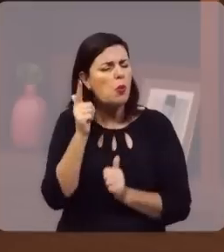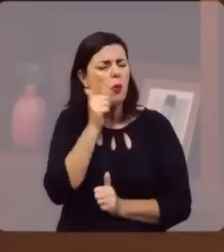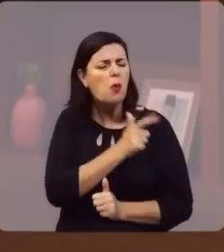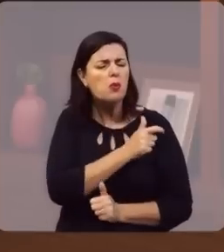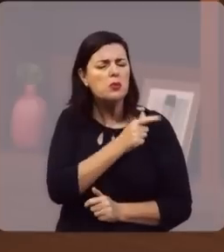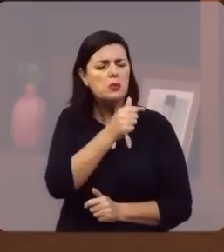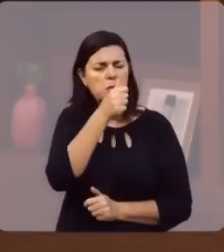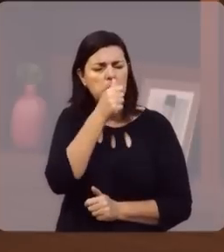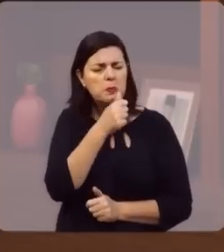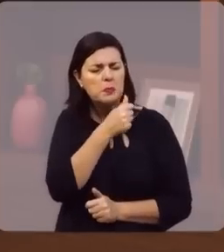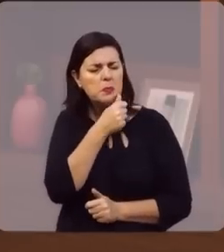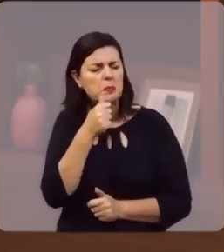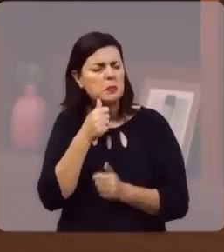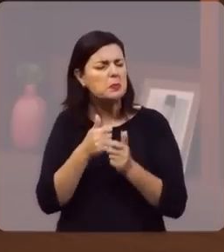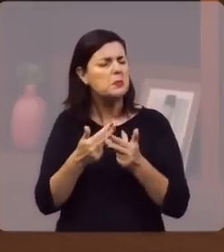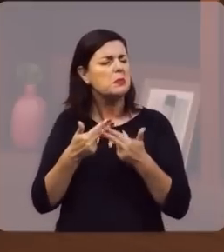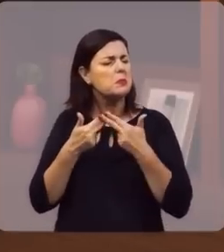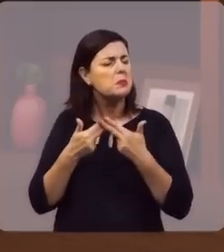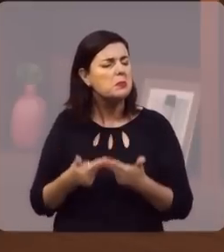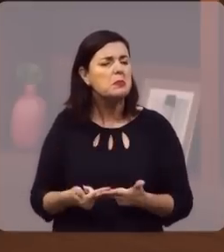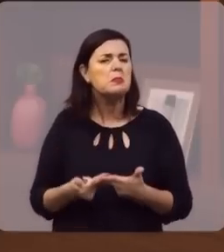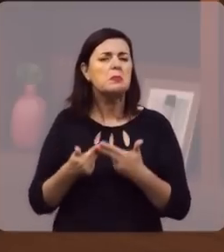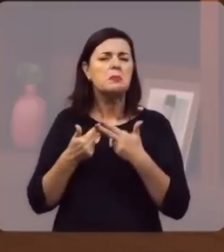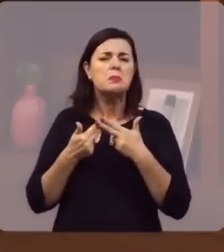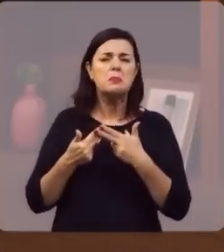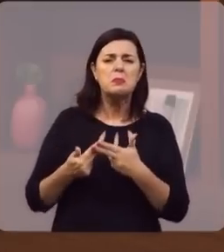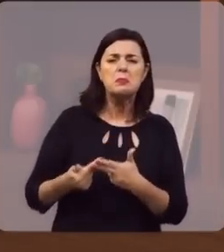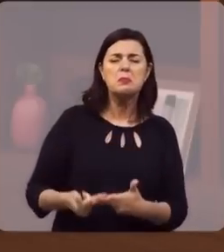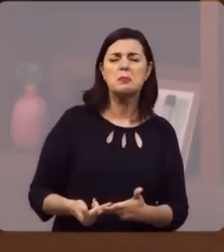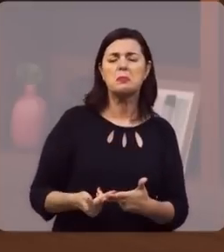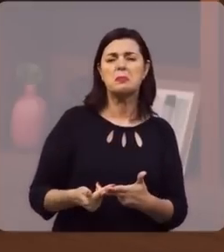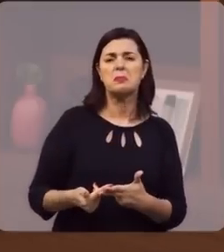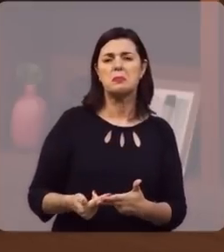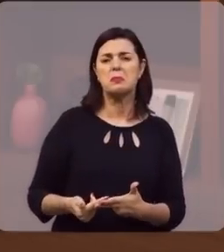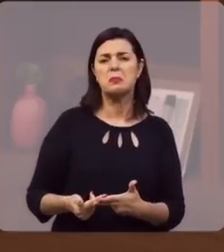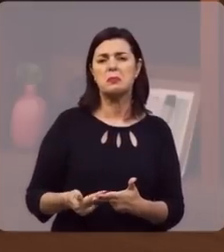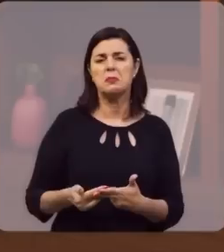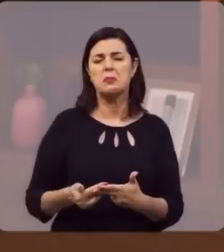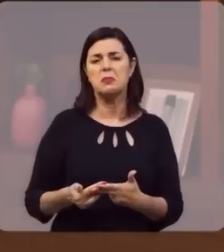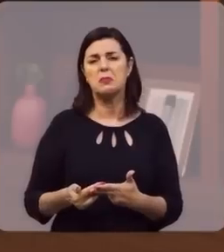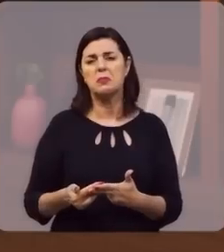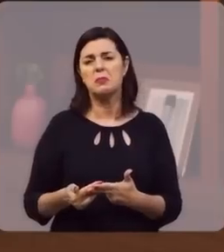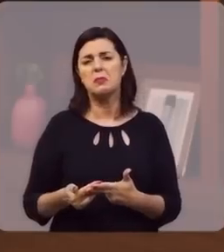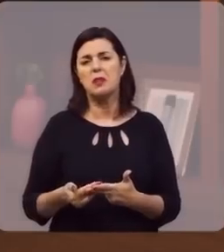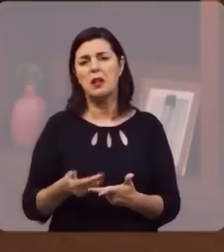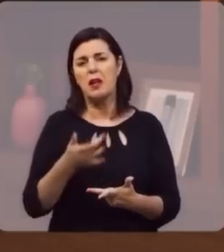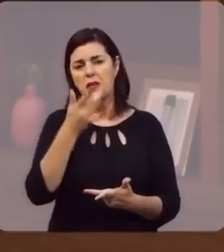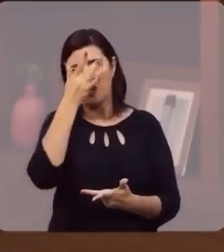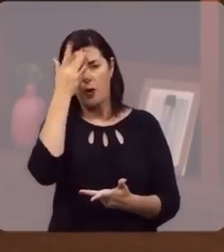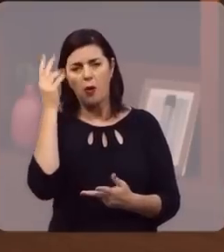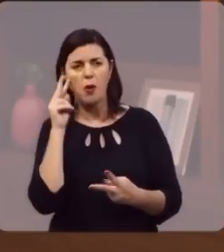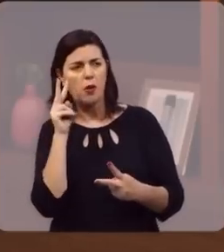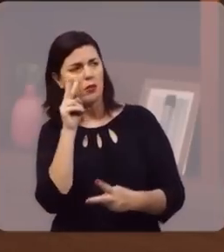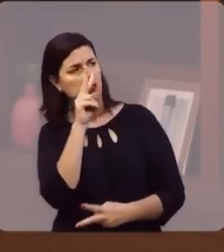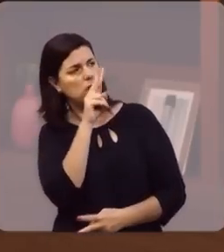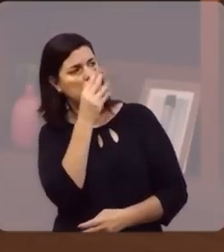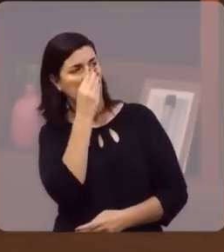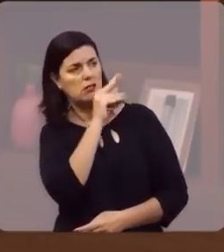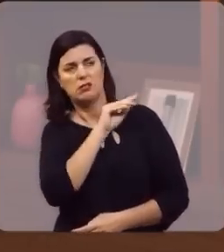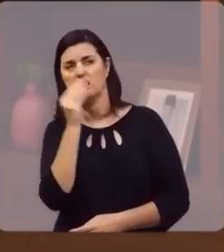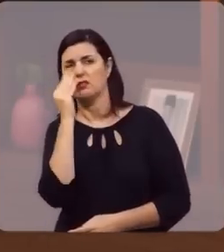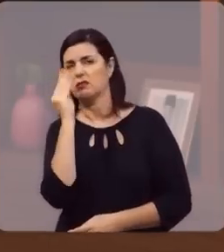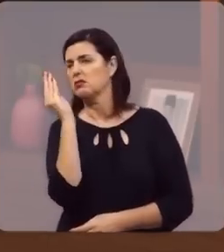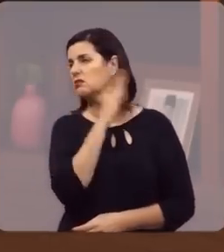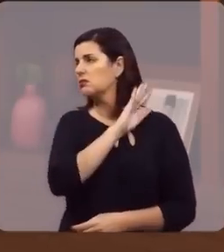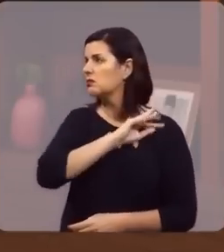cruz o desprezo as pessoas não fizeram caso dele meneava a cabeça e voltava os olhos para longe